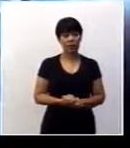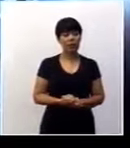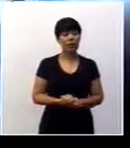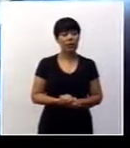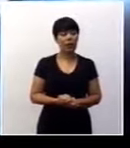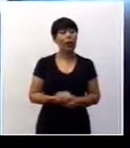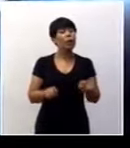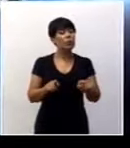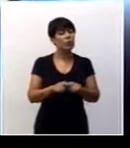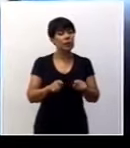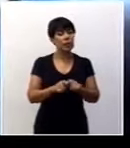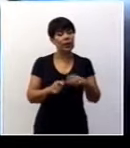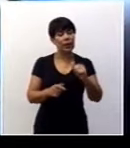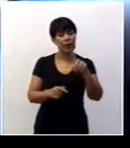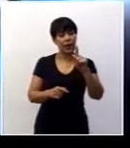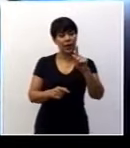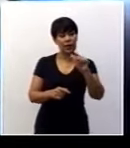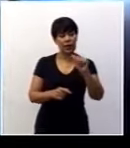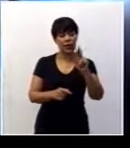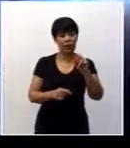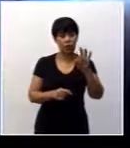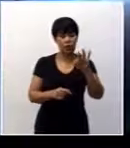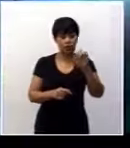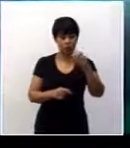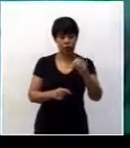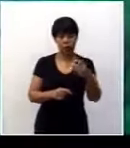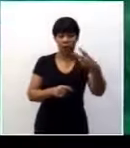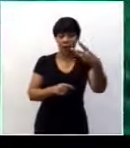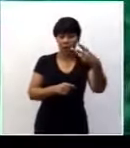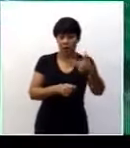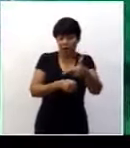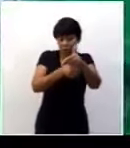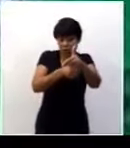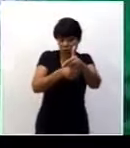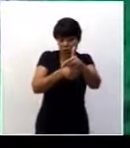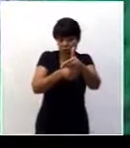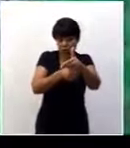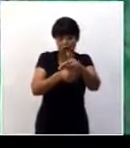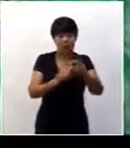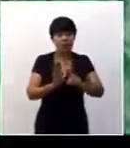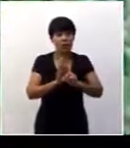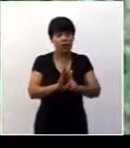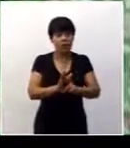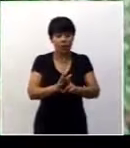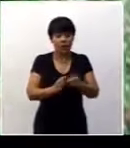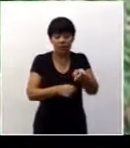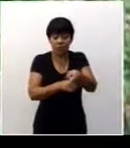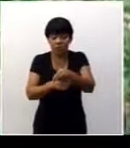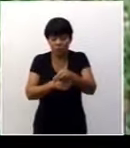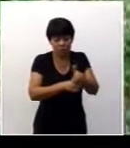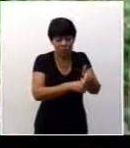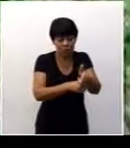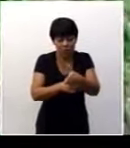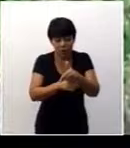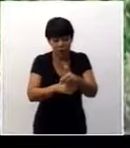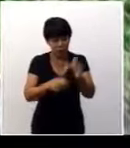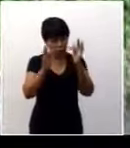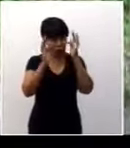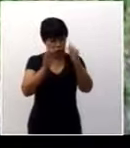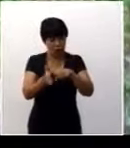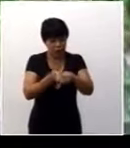Fazem parte da carga útil 3 câmeras sofisticadas que são os olhos do satélite. Para garantir absoluta fidelidade na